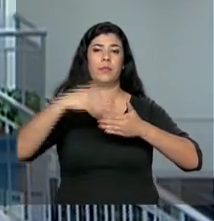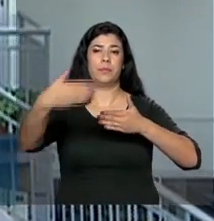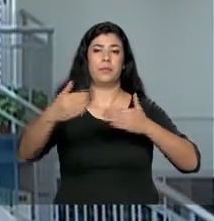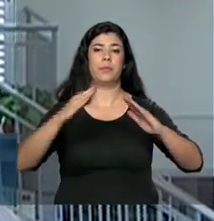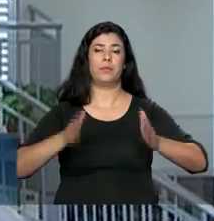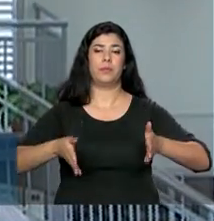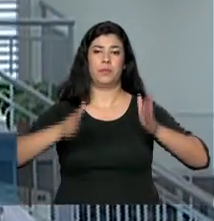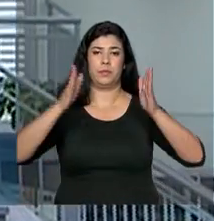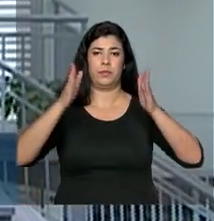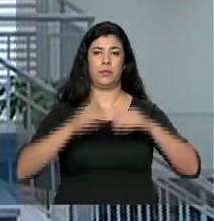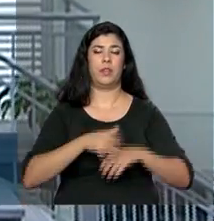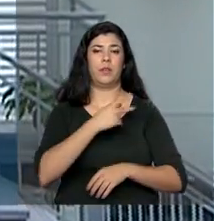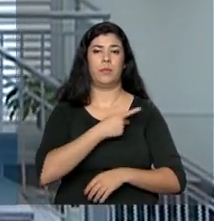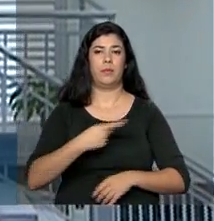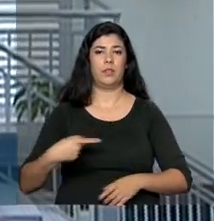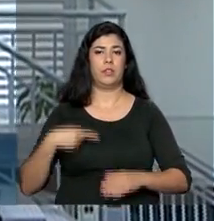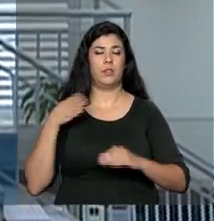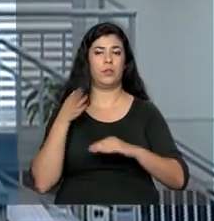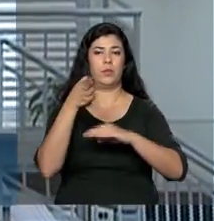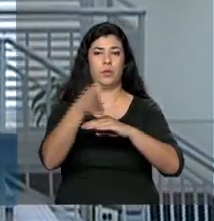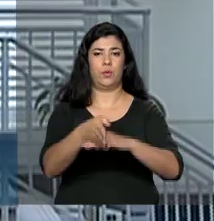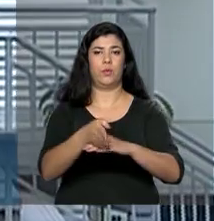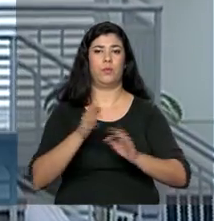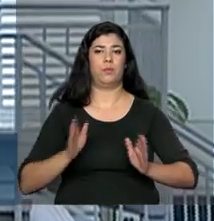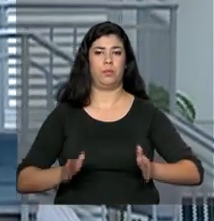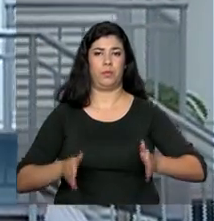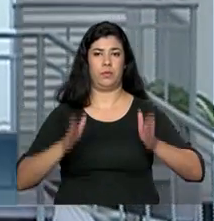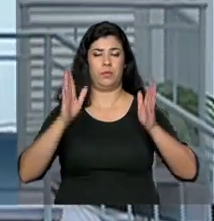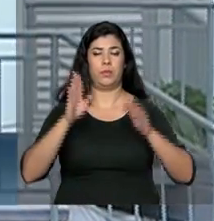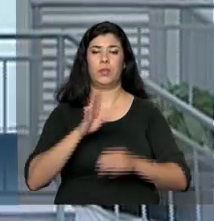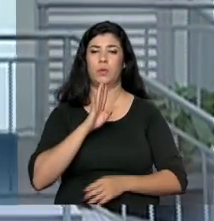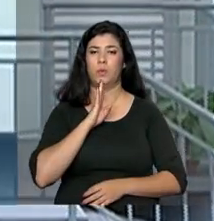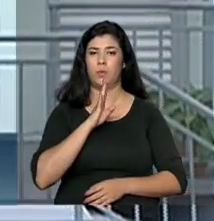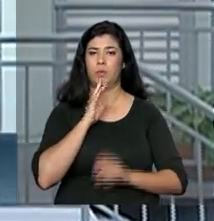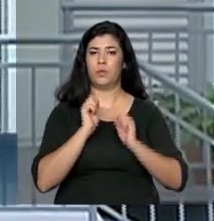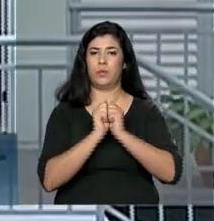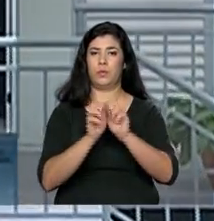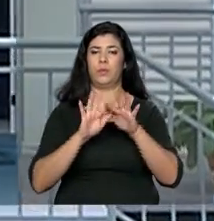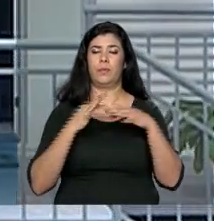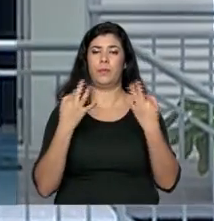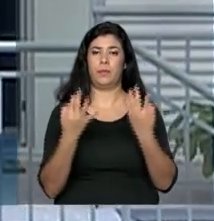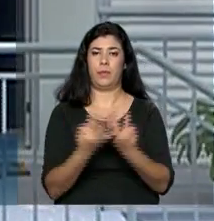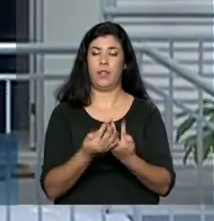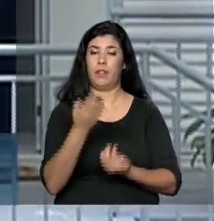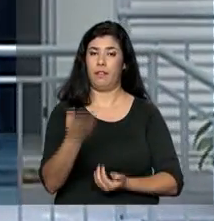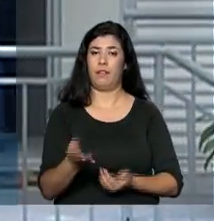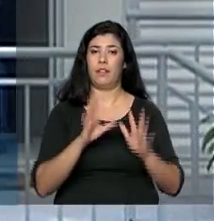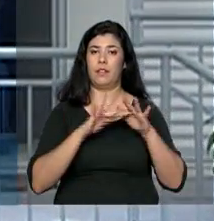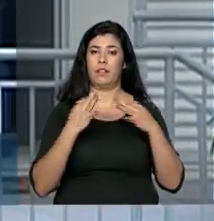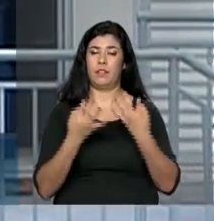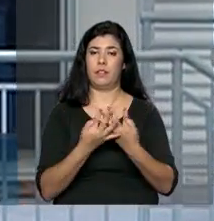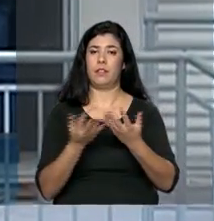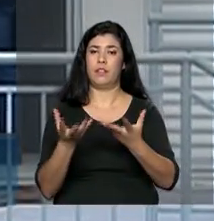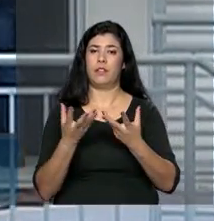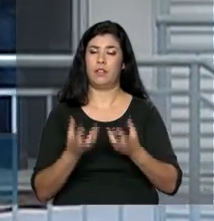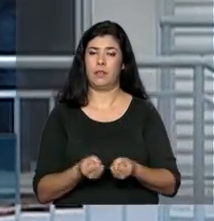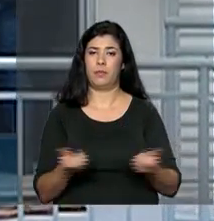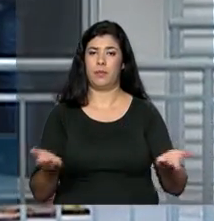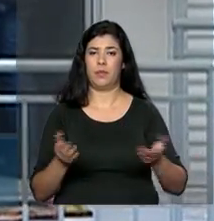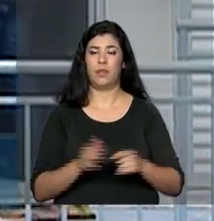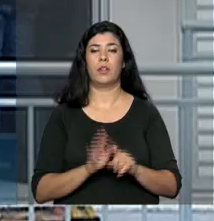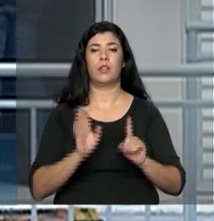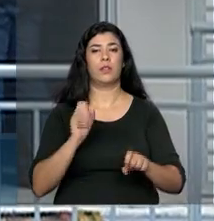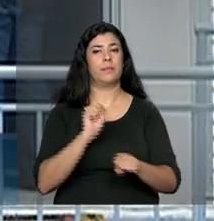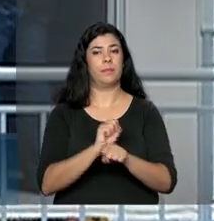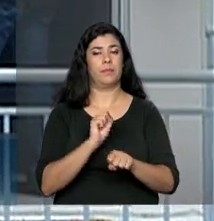Dil russef está lá dentro com a família conhecendo o apartamento dessa família beneficiária que daqui a pouquinho